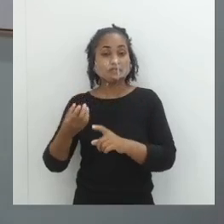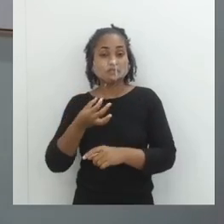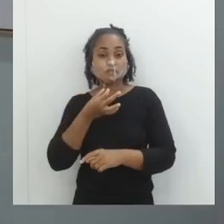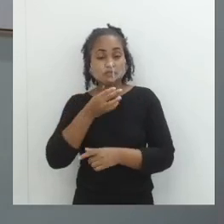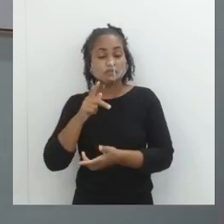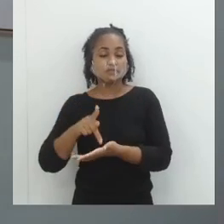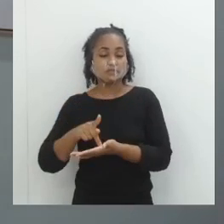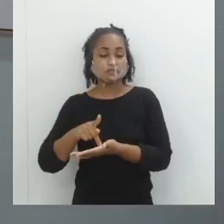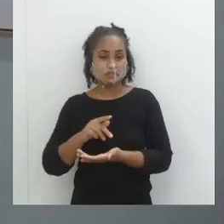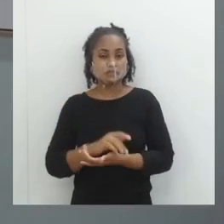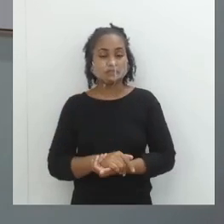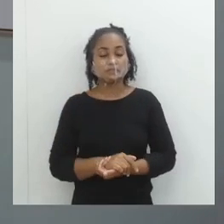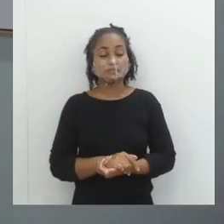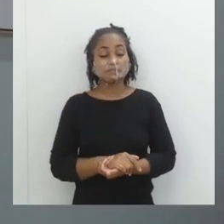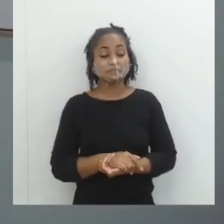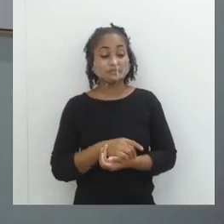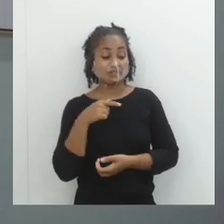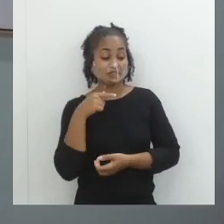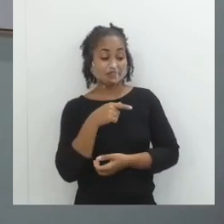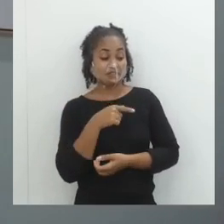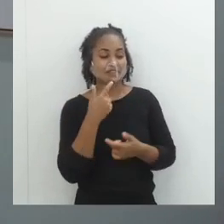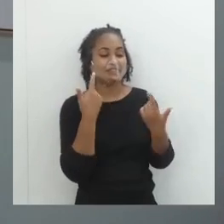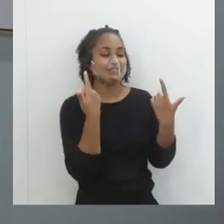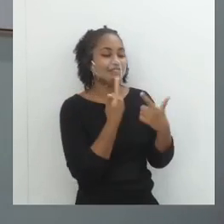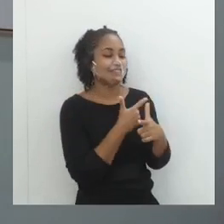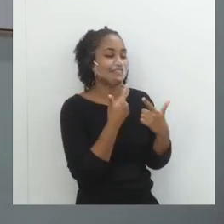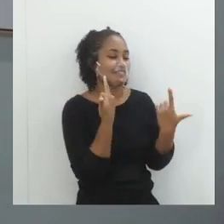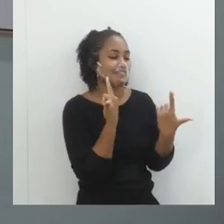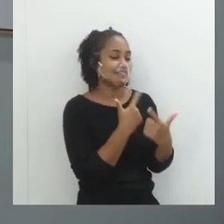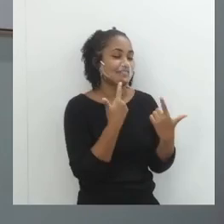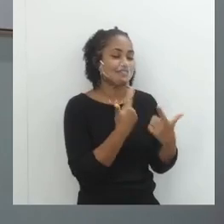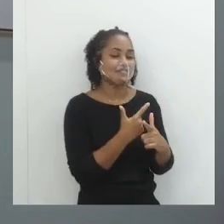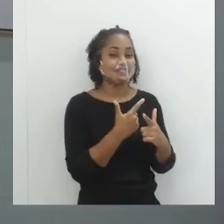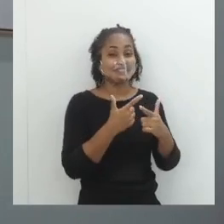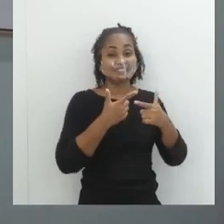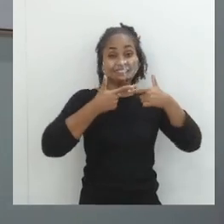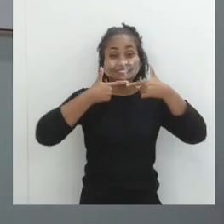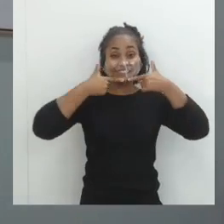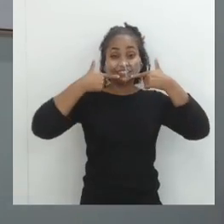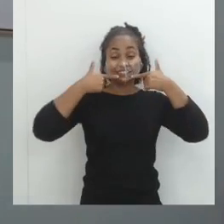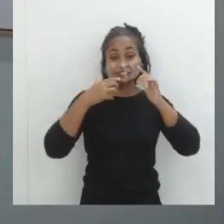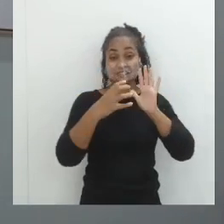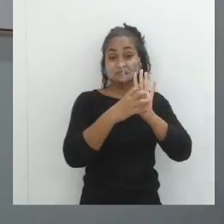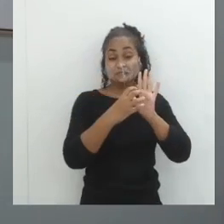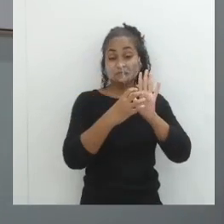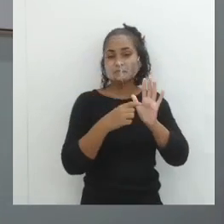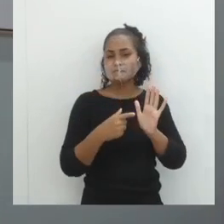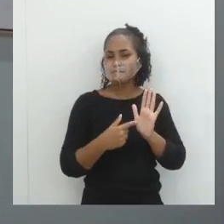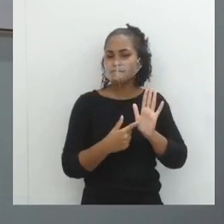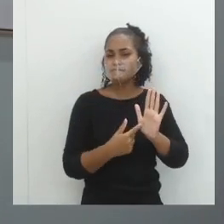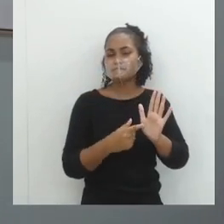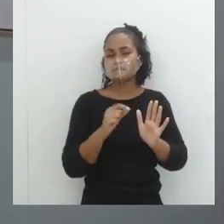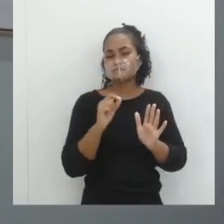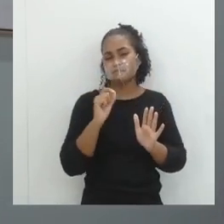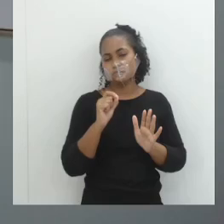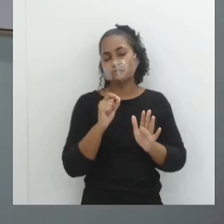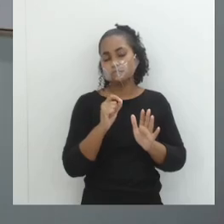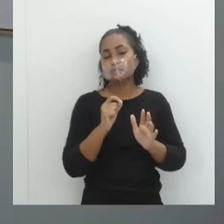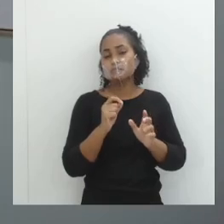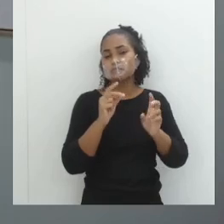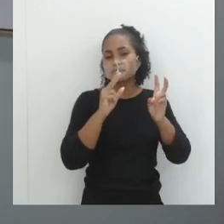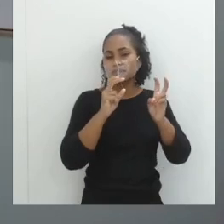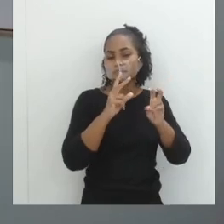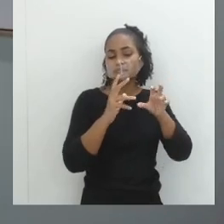verdadeira, e a comédia ela já é representada pela máscara feliz, e ela vai tratar dos